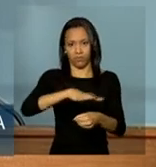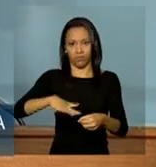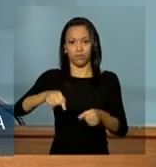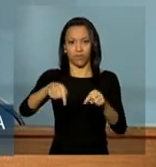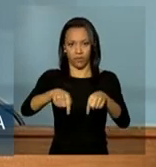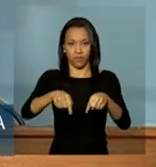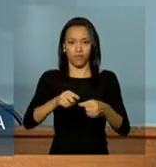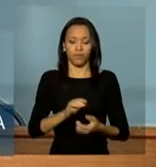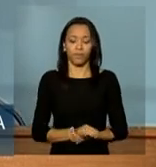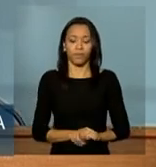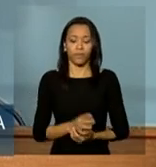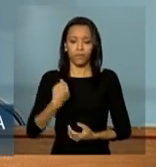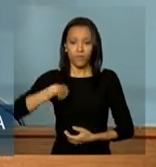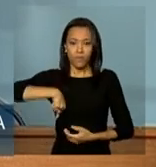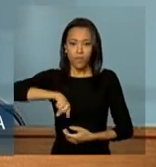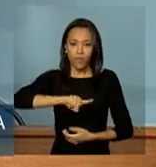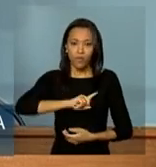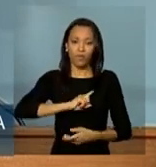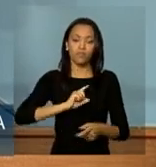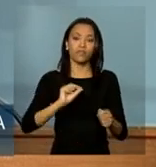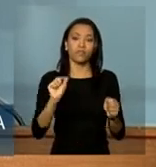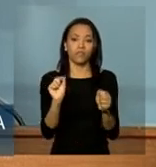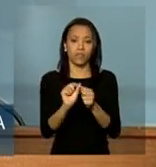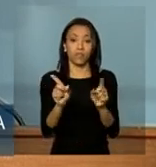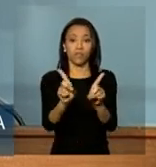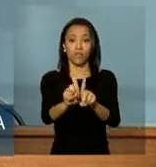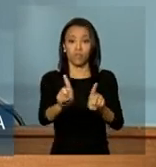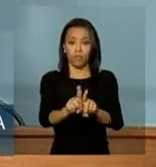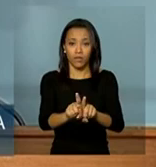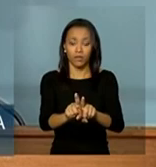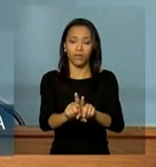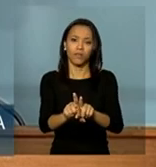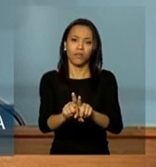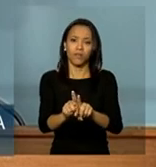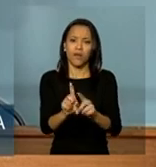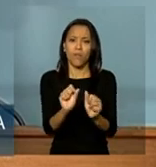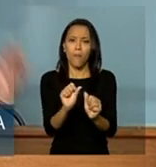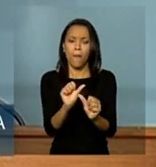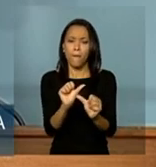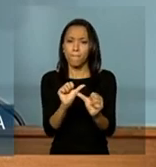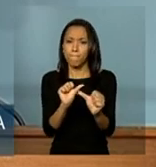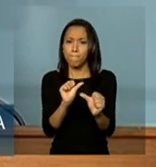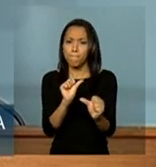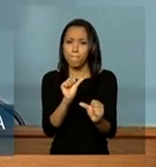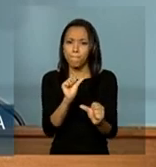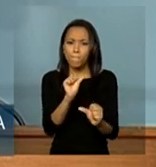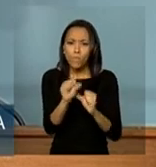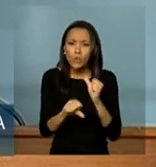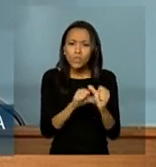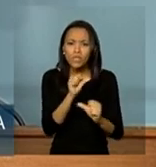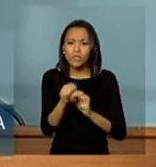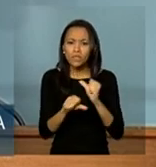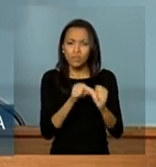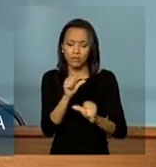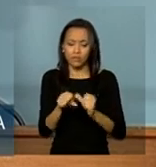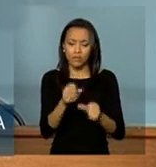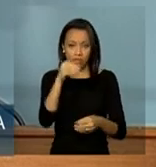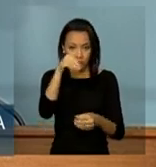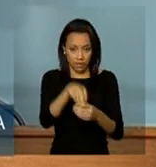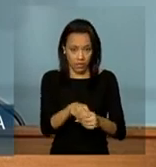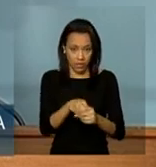fizemos também uma modificação na forma de encarar os programas,